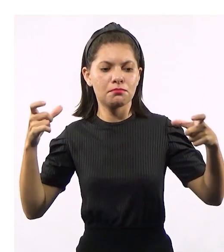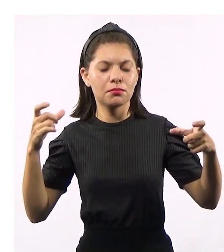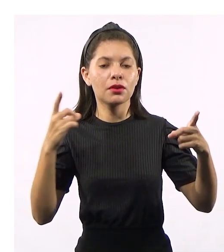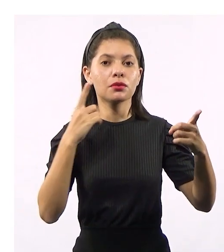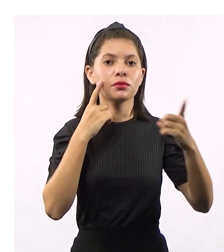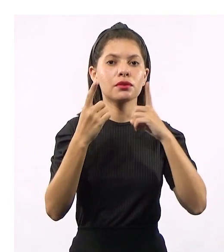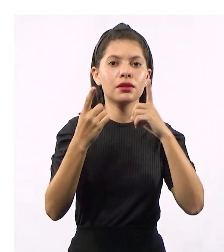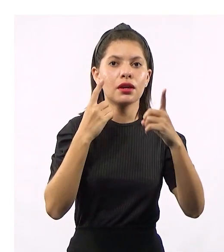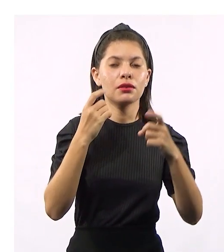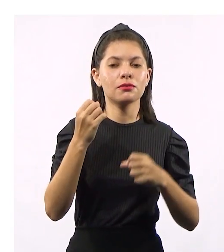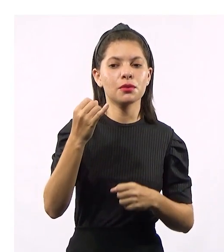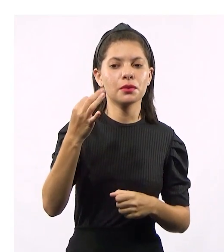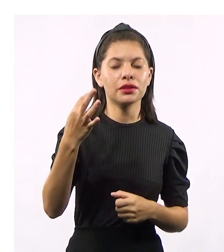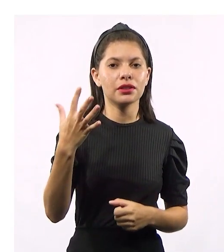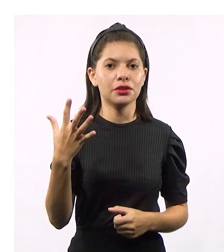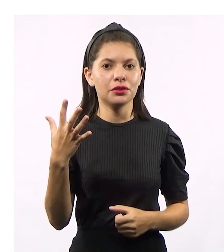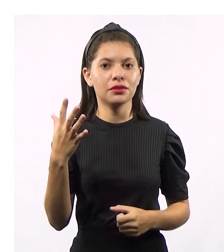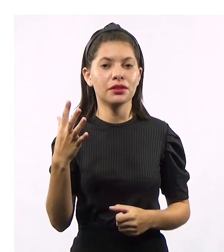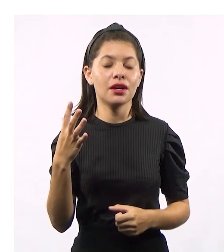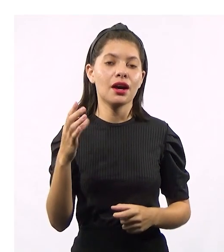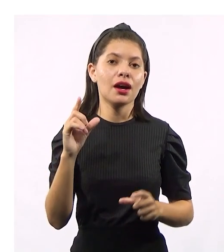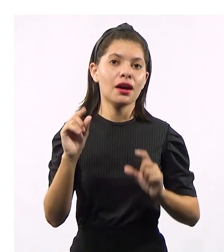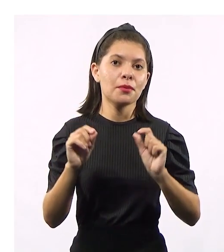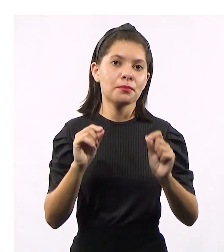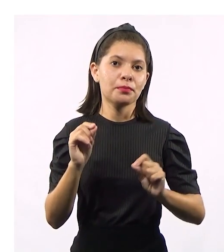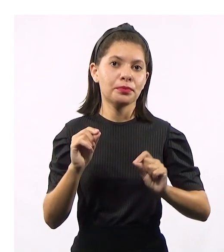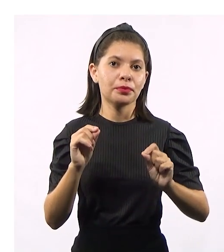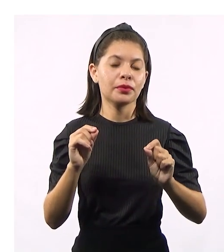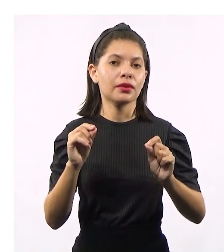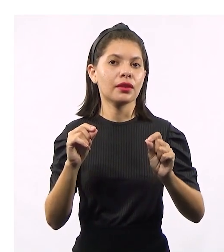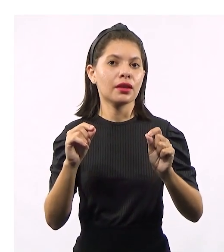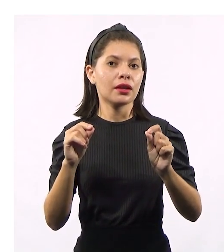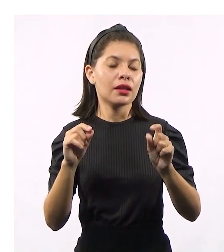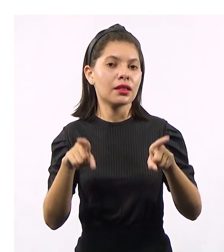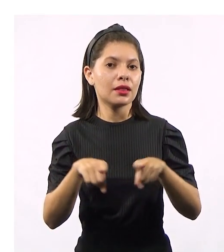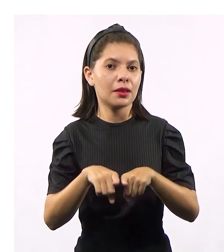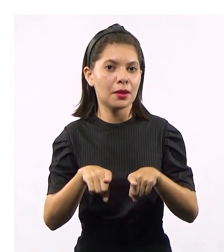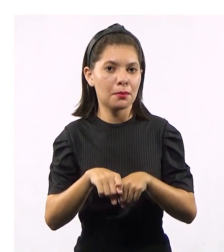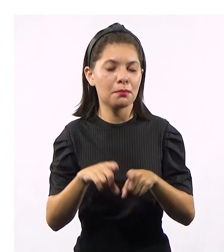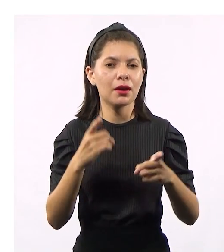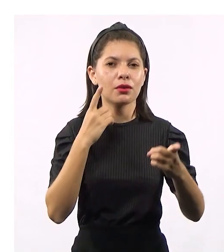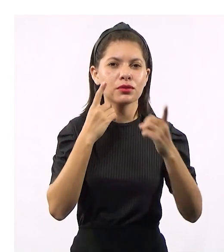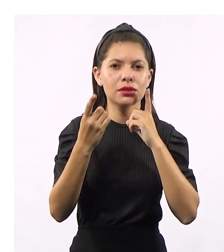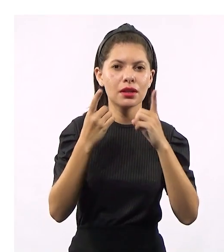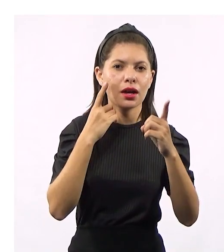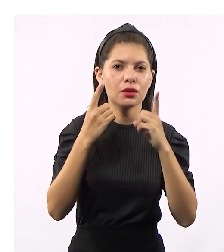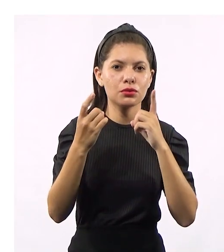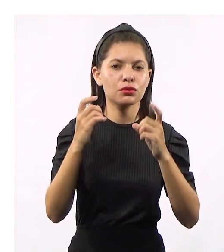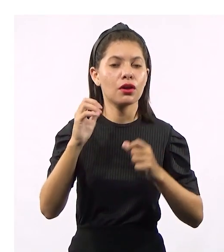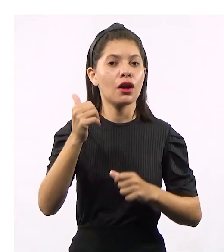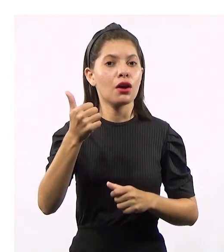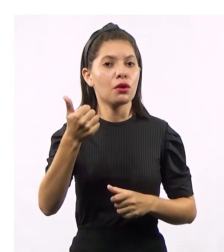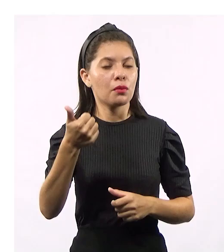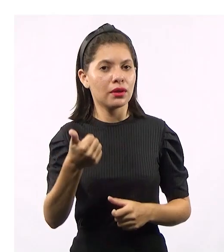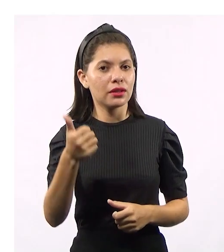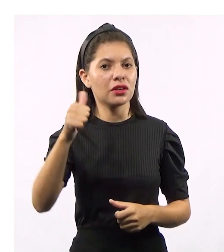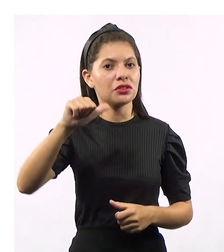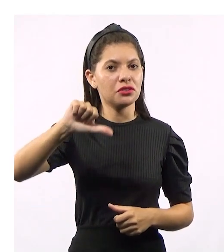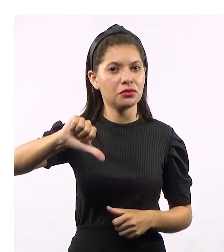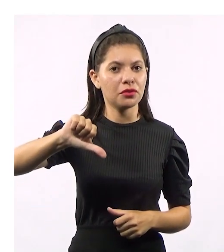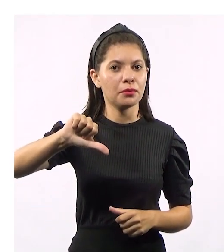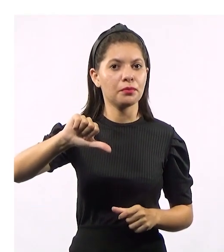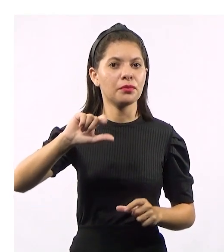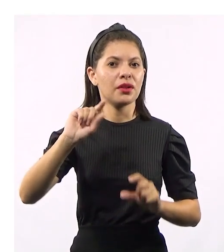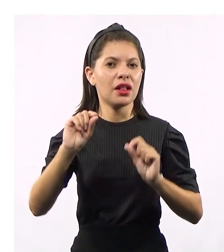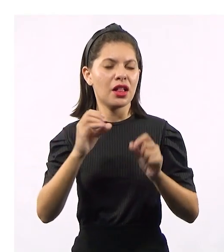são quantitativos. Já os dados de origem qualitativas vai retornar um valor